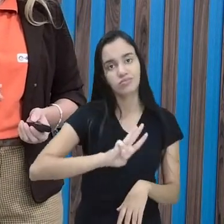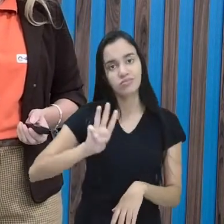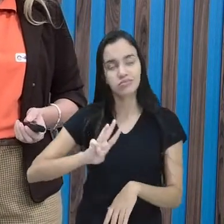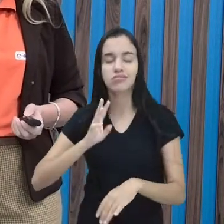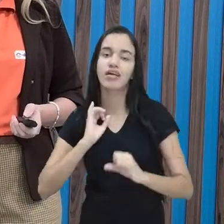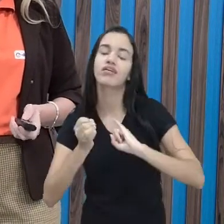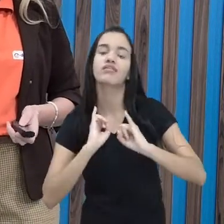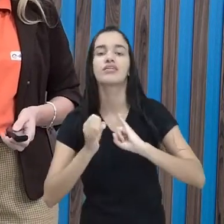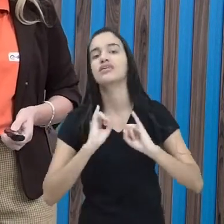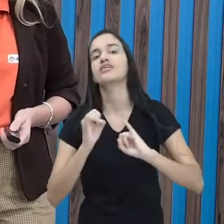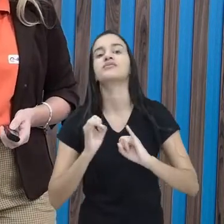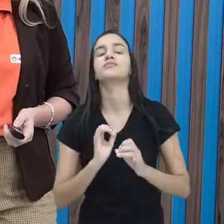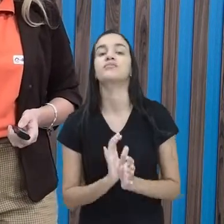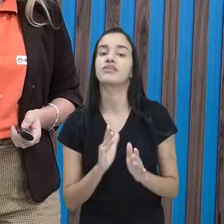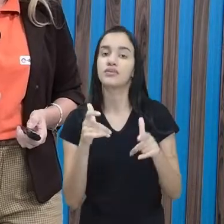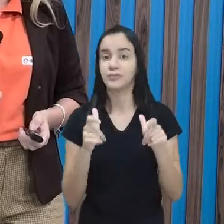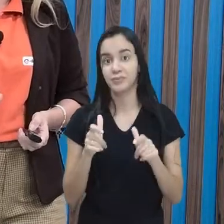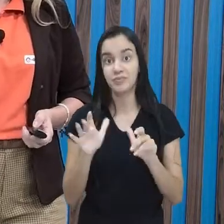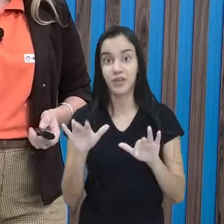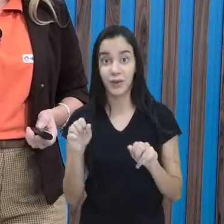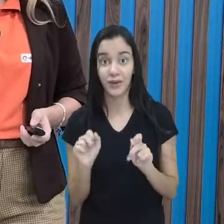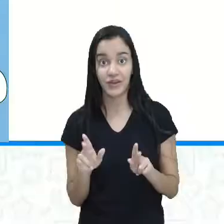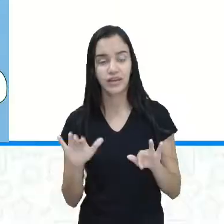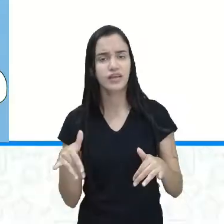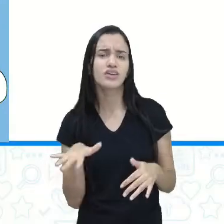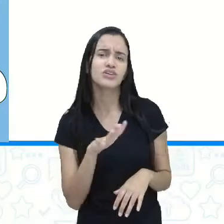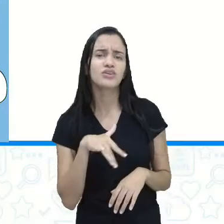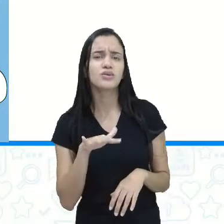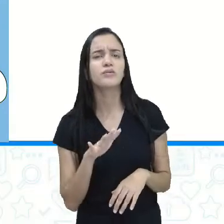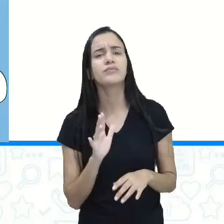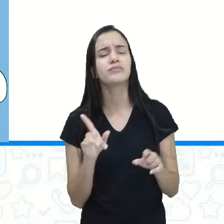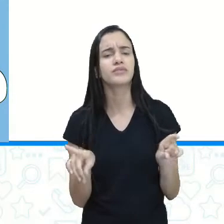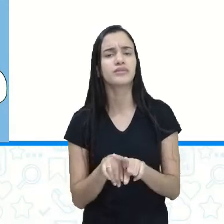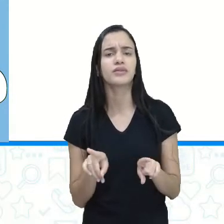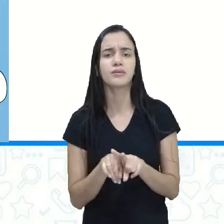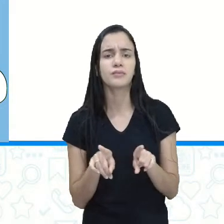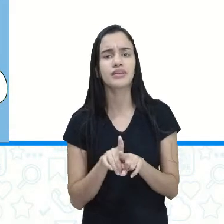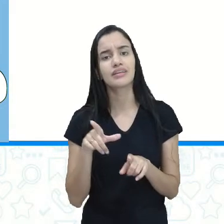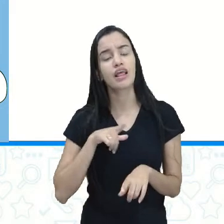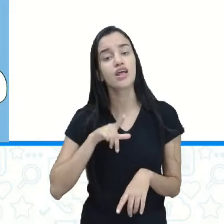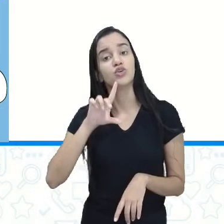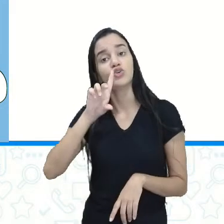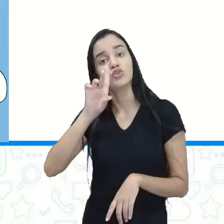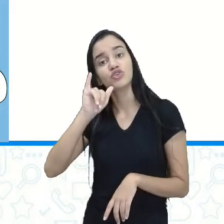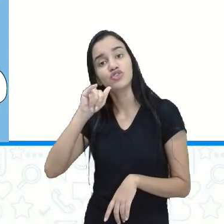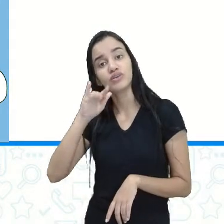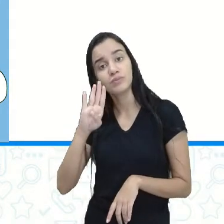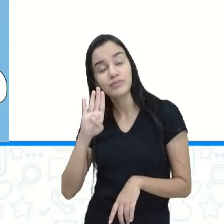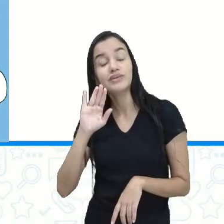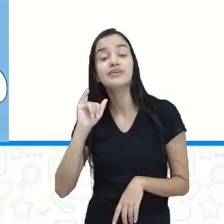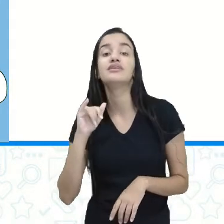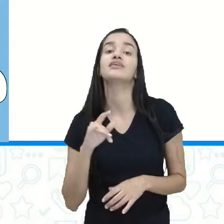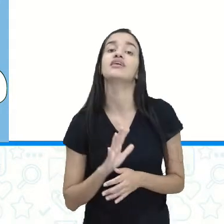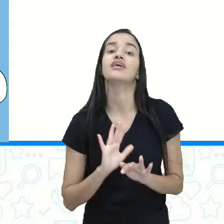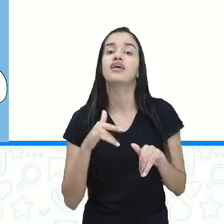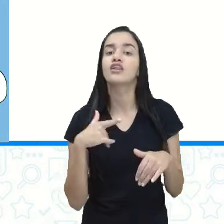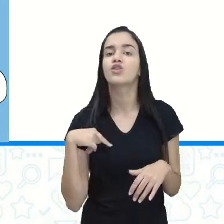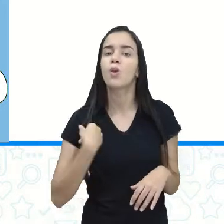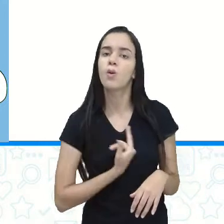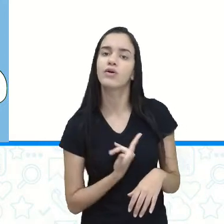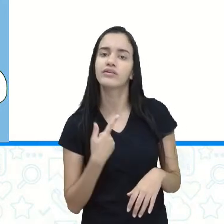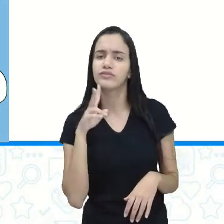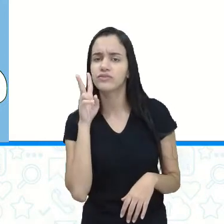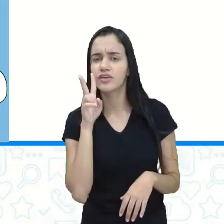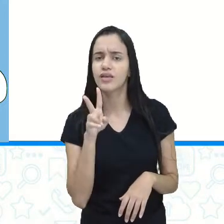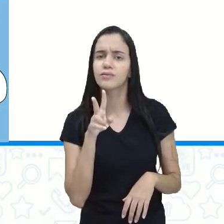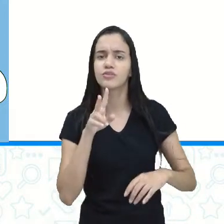essas tirinhas nesses locais, tá? E geralmente até em gibi mesmo, lá na última folha do gibi, nós